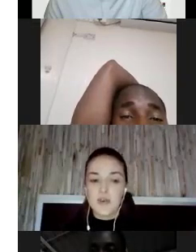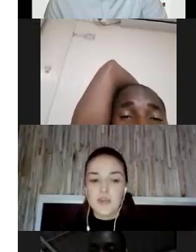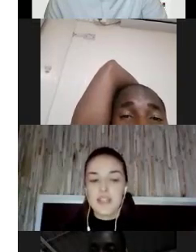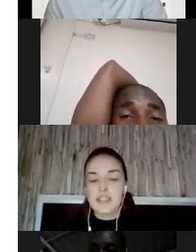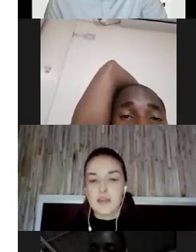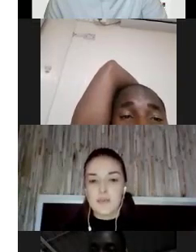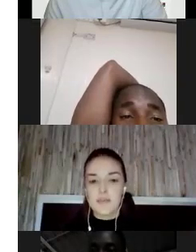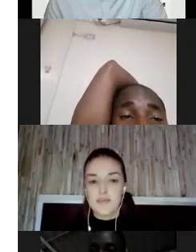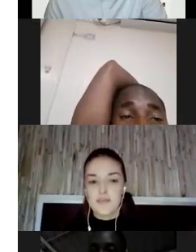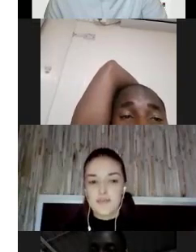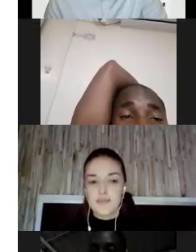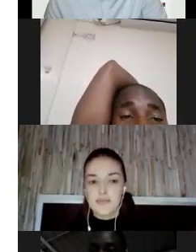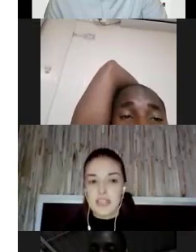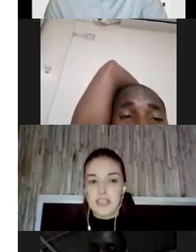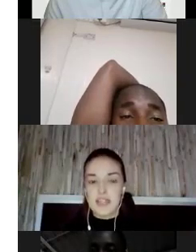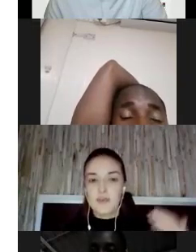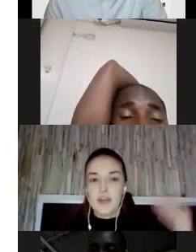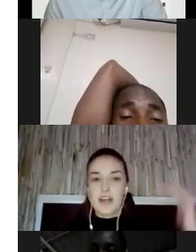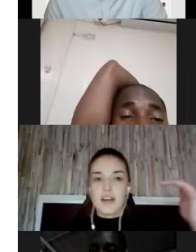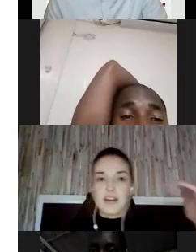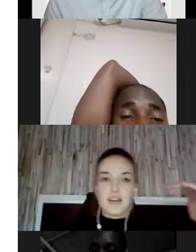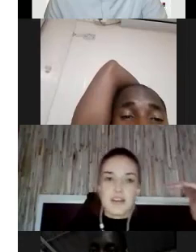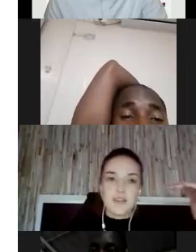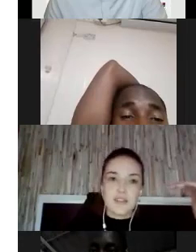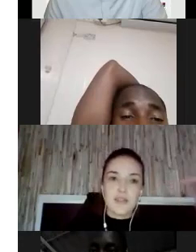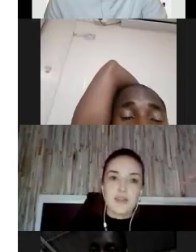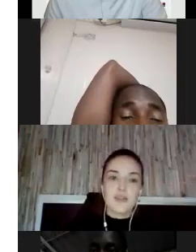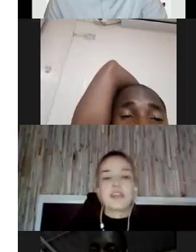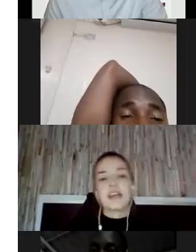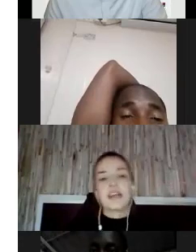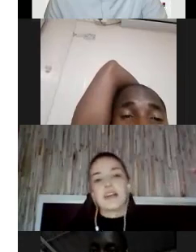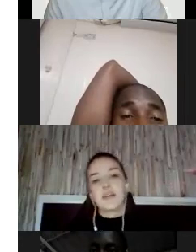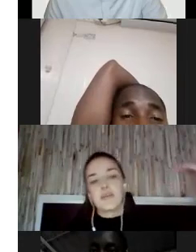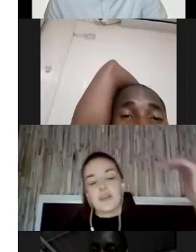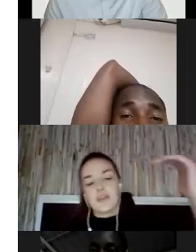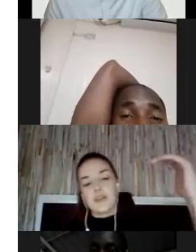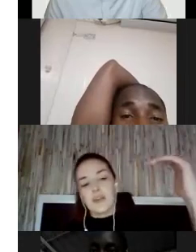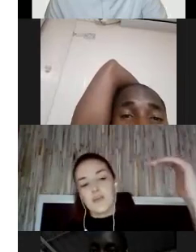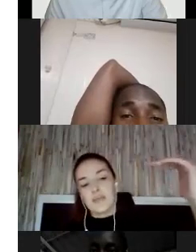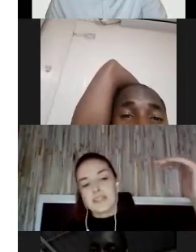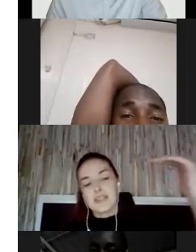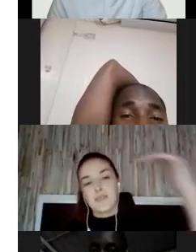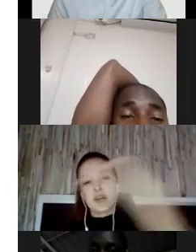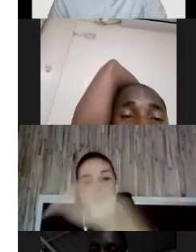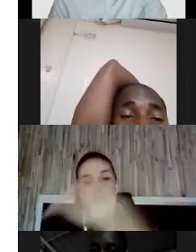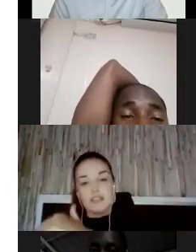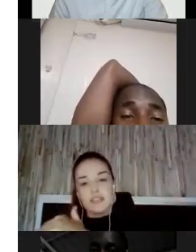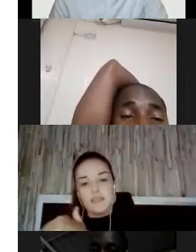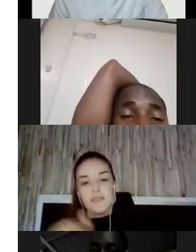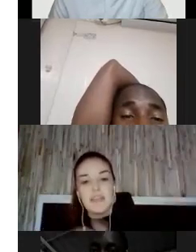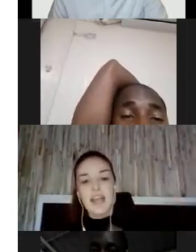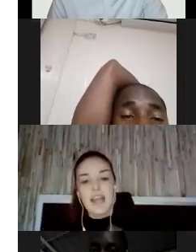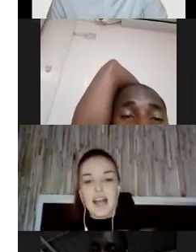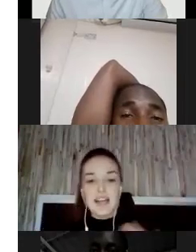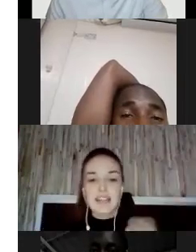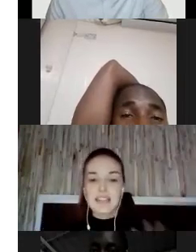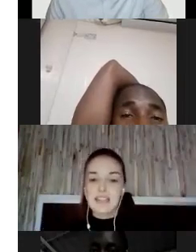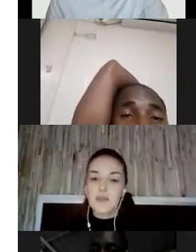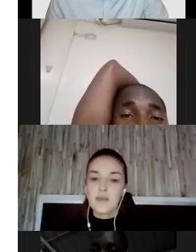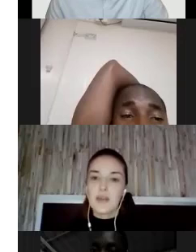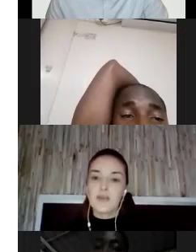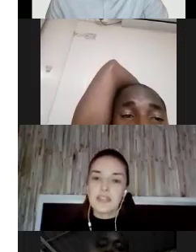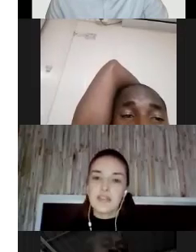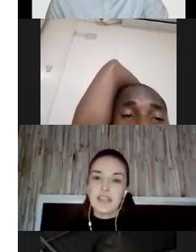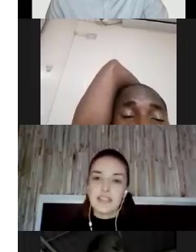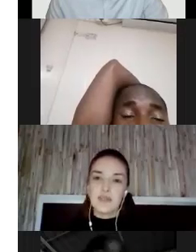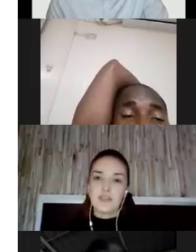taxa de acomodação. Então, o sistema da costa ele passa a ser progradante. A agradação